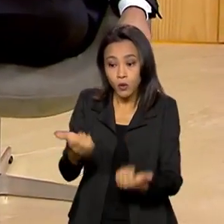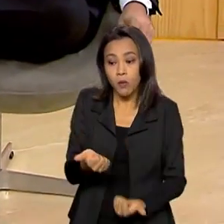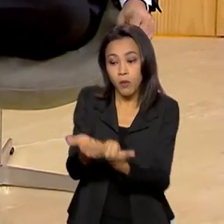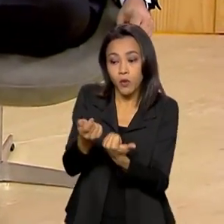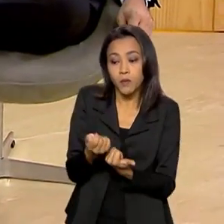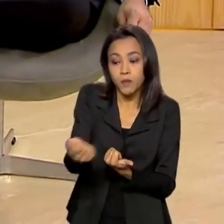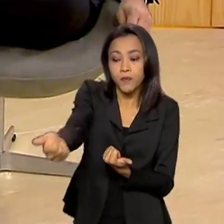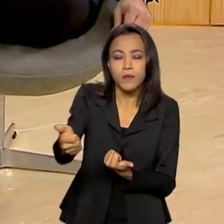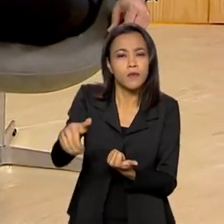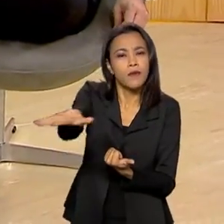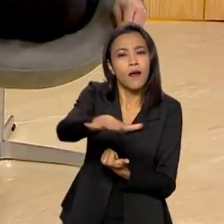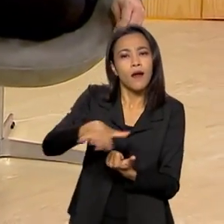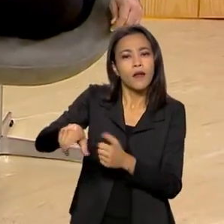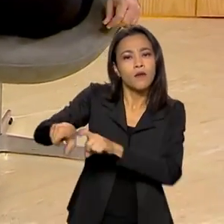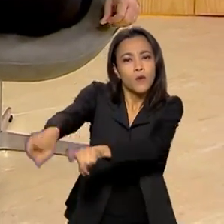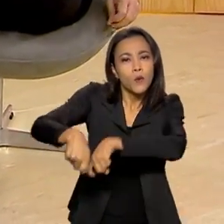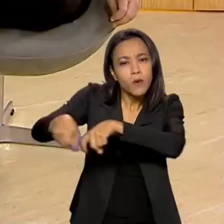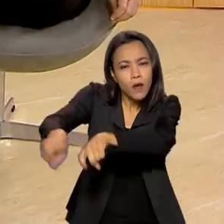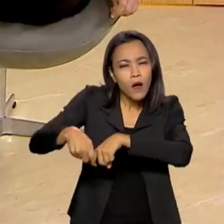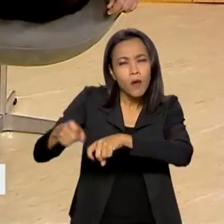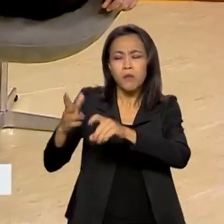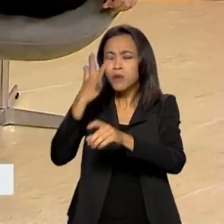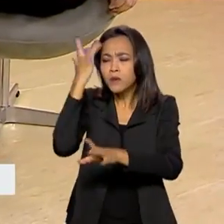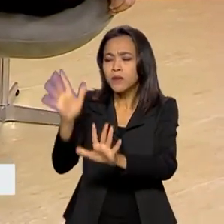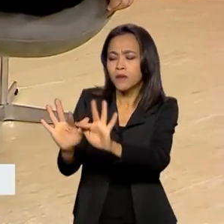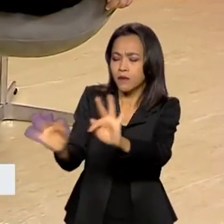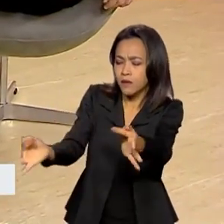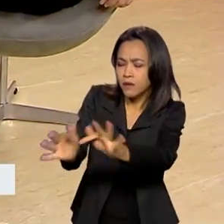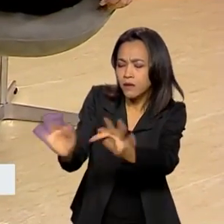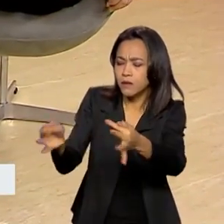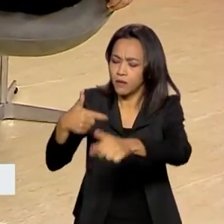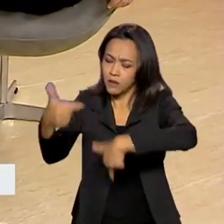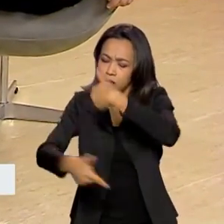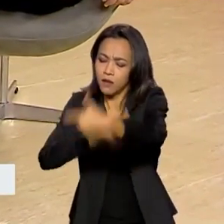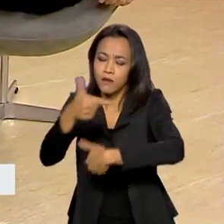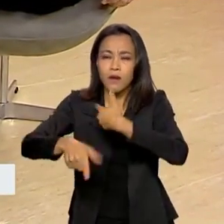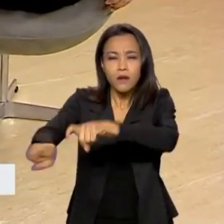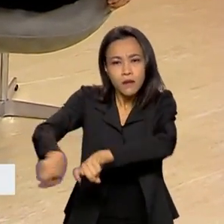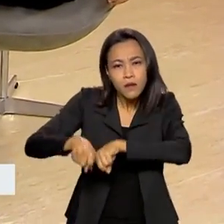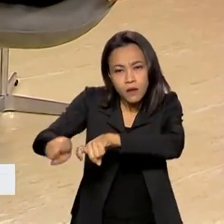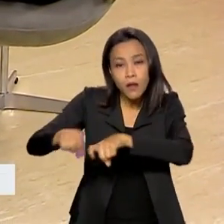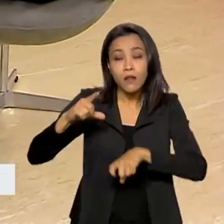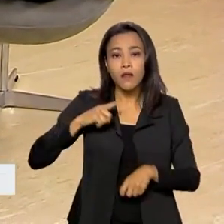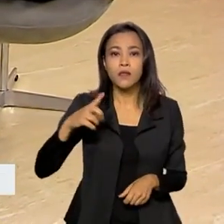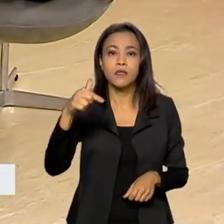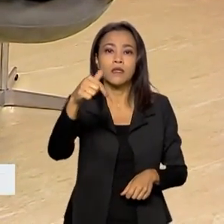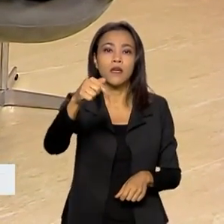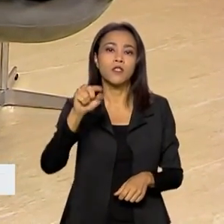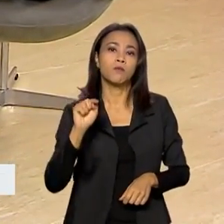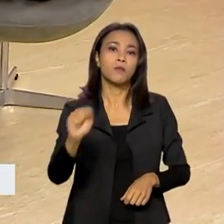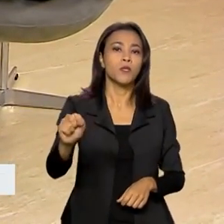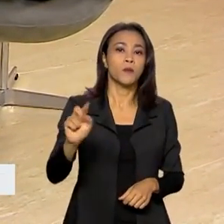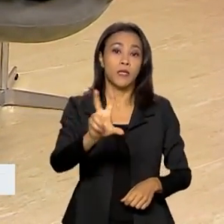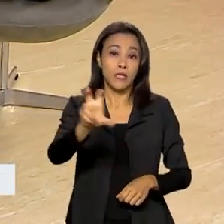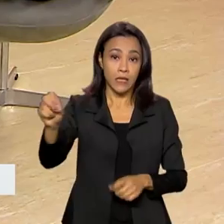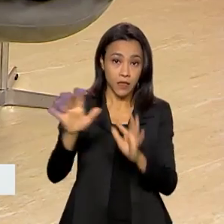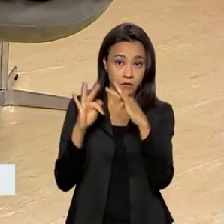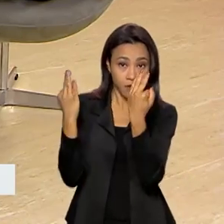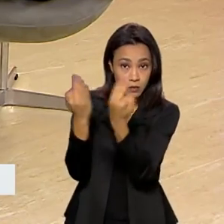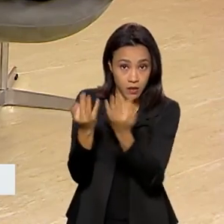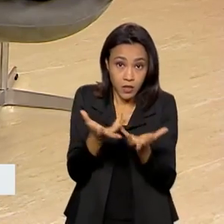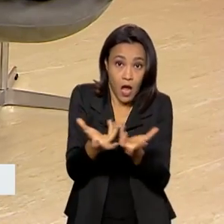fomento ali a atividade Rural do do pequeno agricultor do pequeno produtor nós já temos mais de 7 7.500 famílias recebendo esse